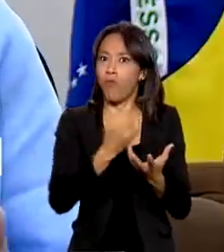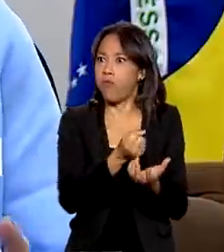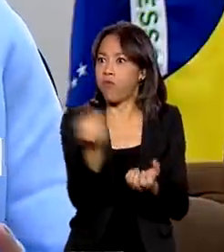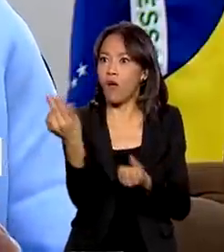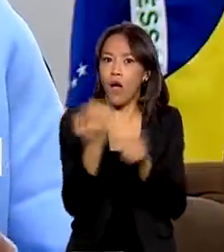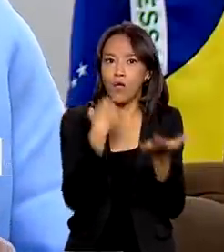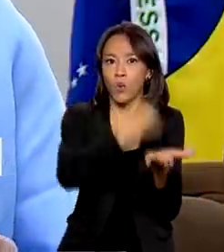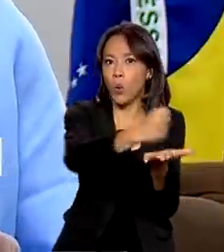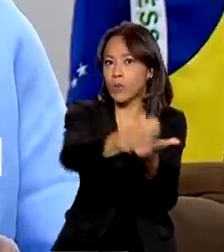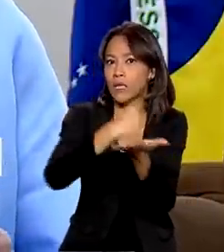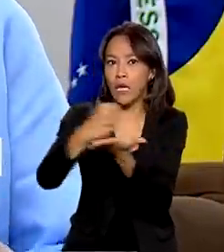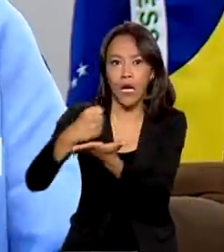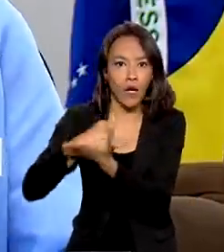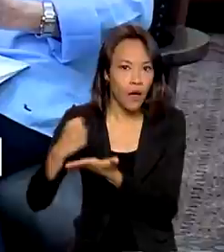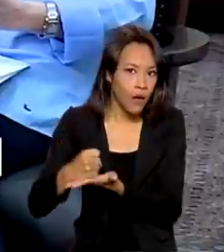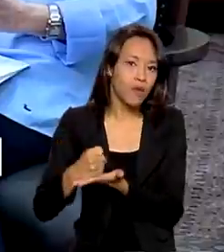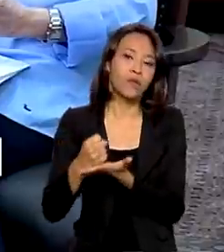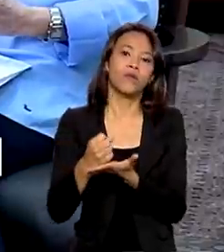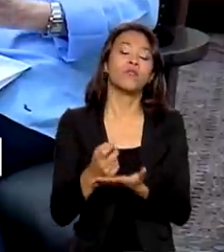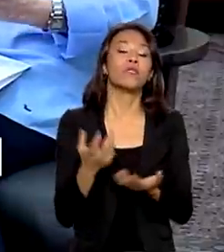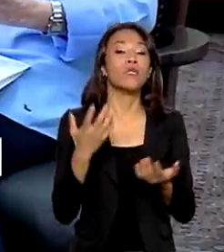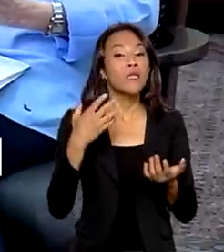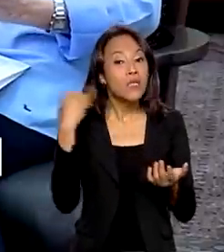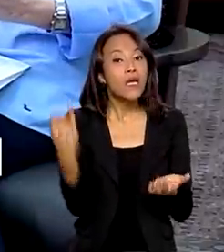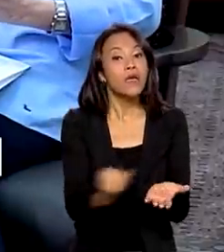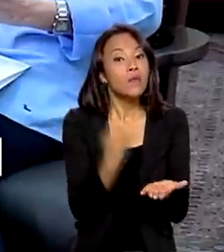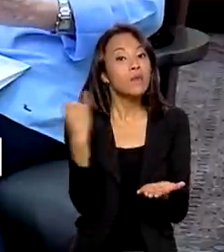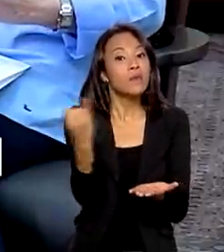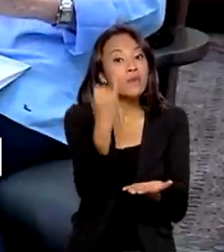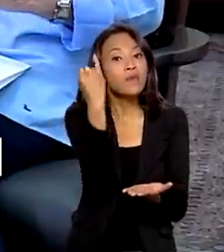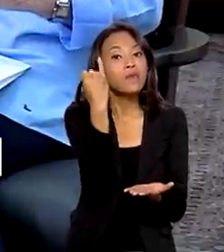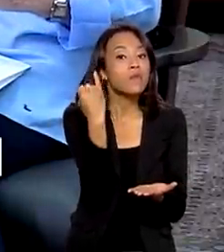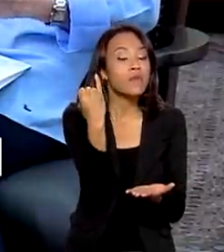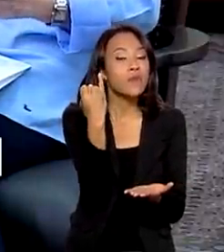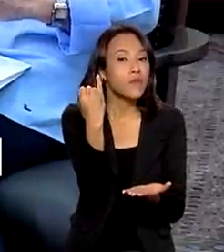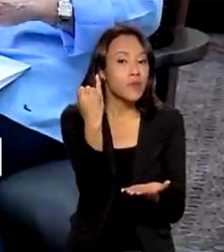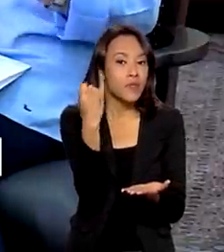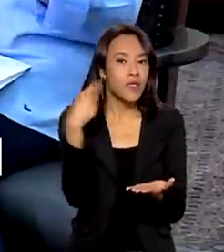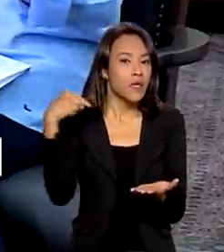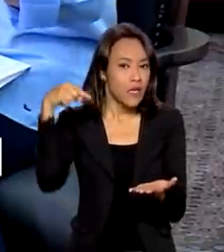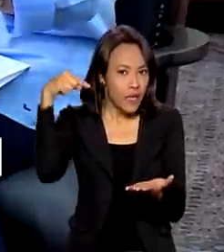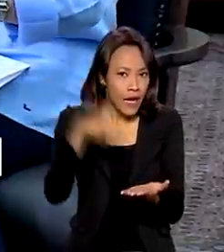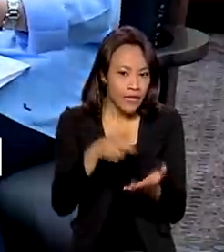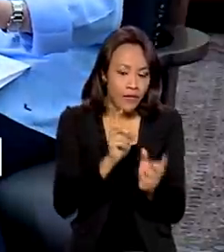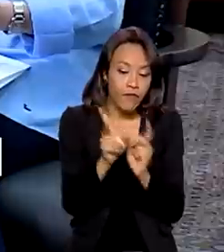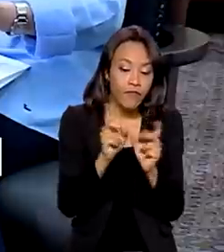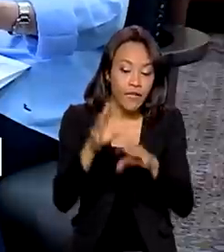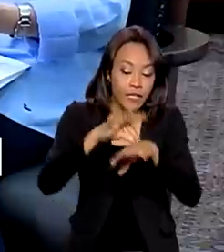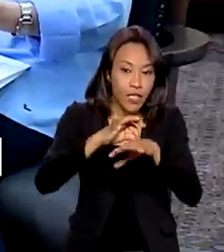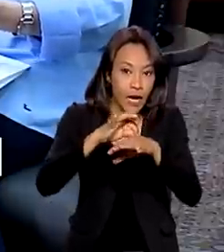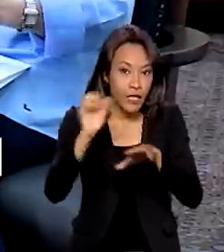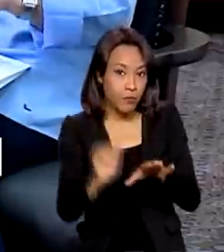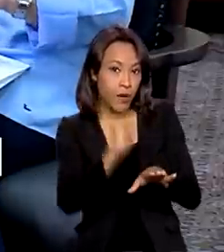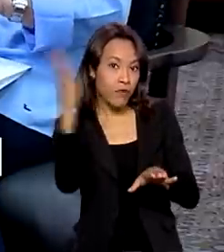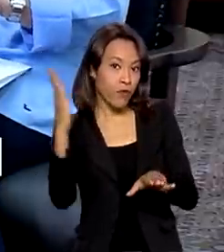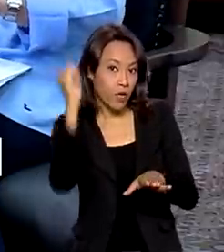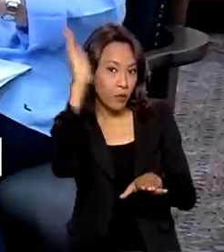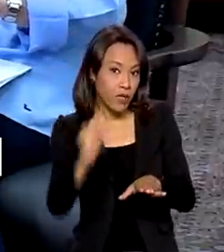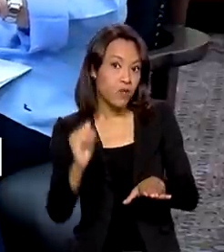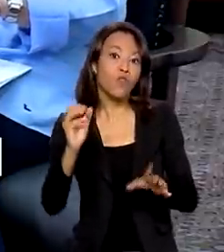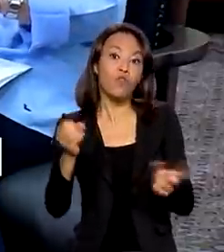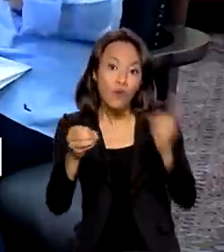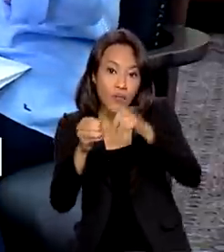contratos muitos frigoríficos e é fundamental que é essa exportação pudesse acontecer novamente